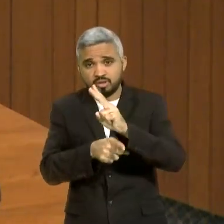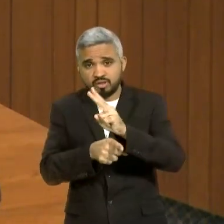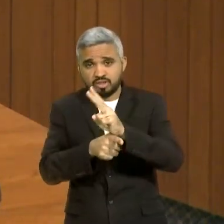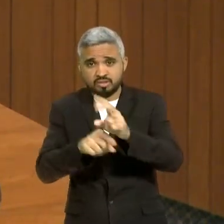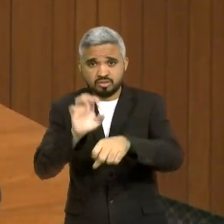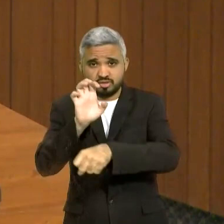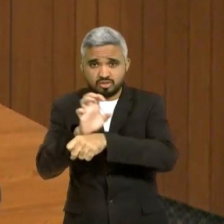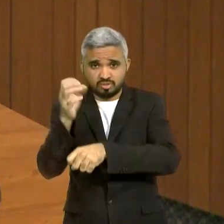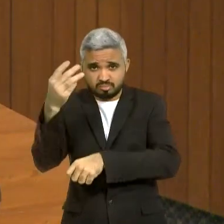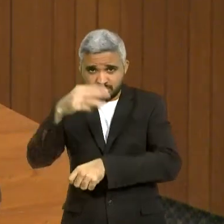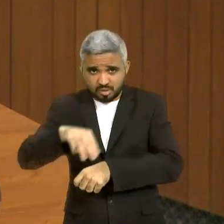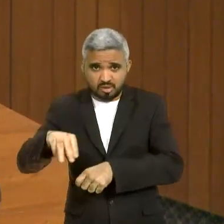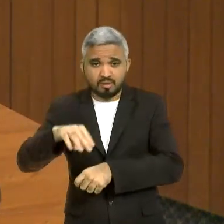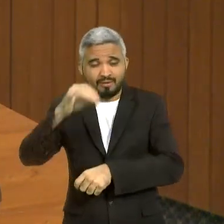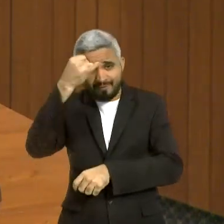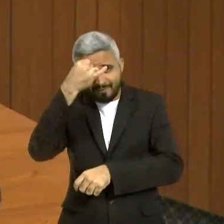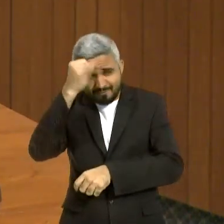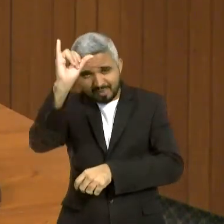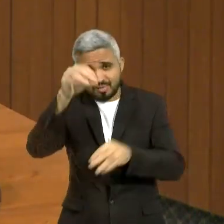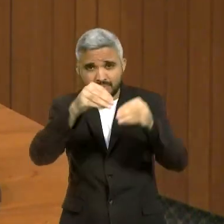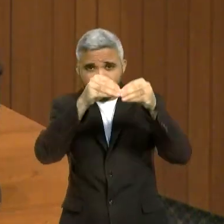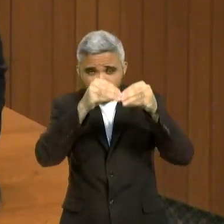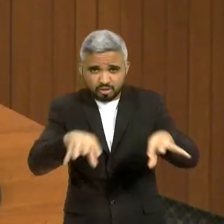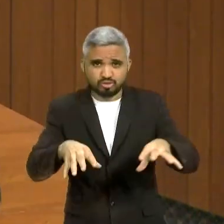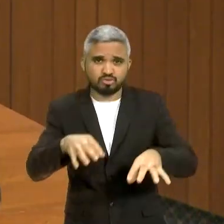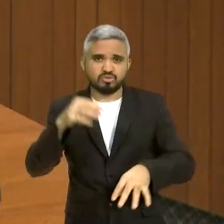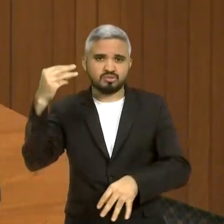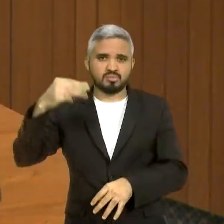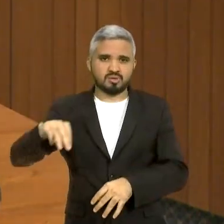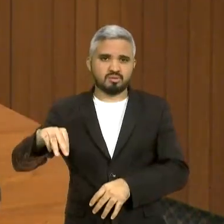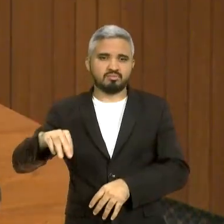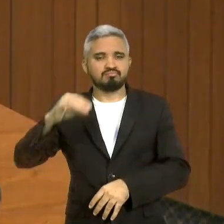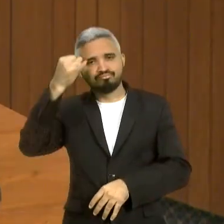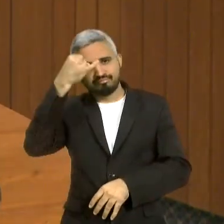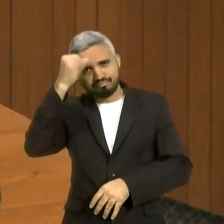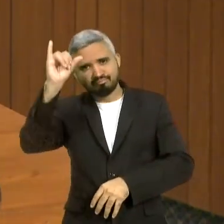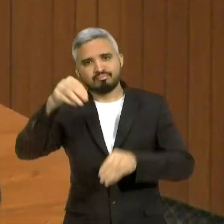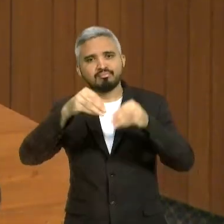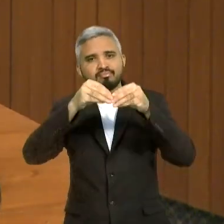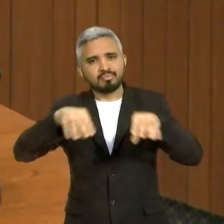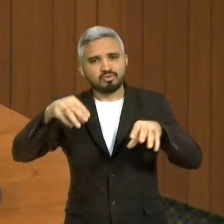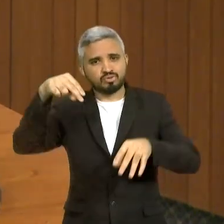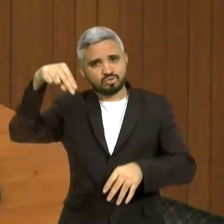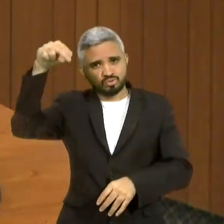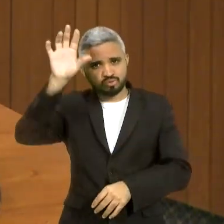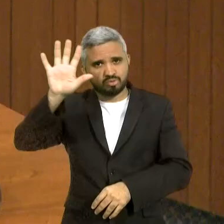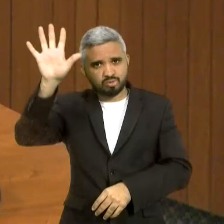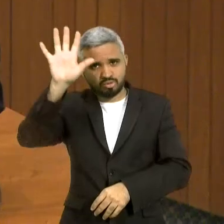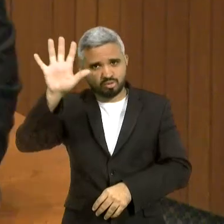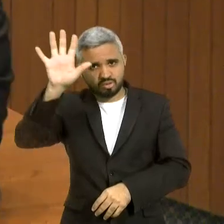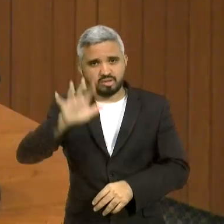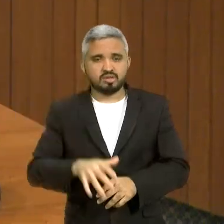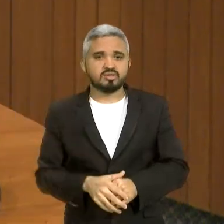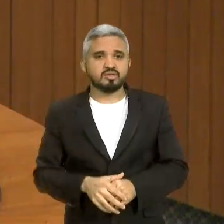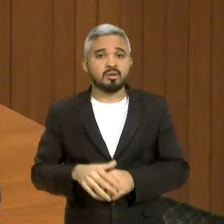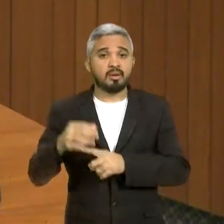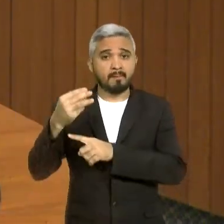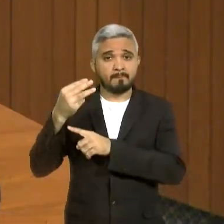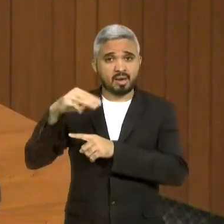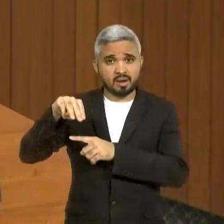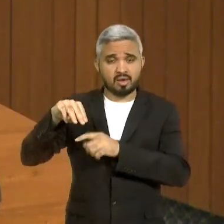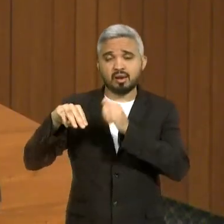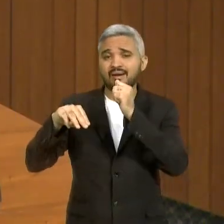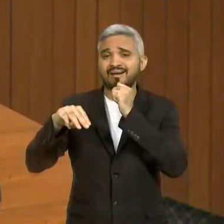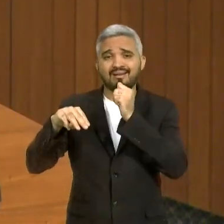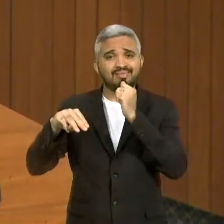que prejudiquem o Nordeste brasileiro, que prejudiquem o Estado do Maranhão, que é um Estado consumidor, ainda não é um Estado industrializado 100%,